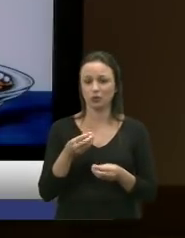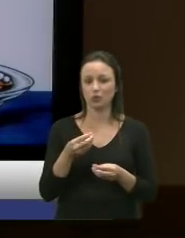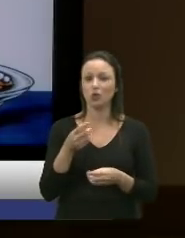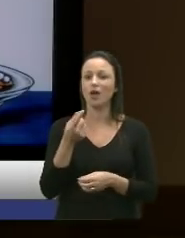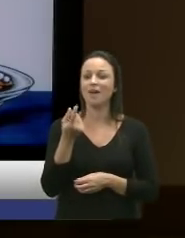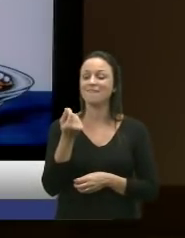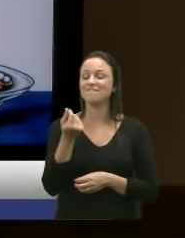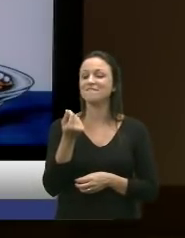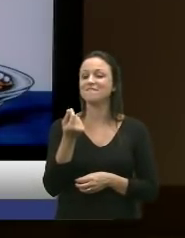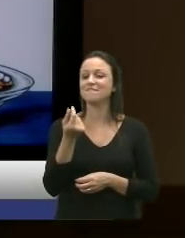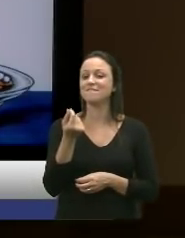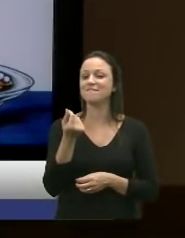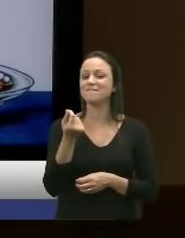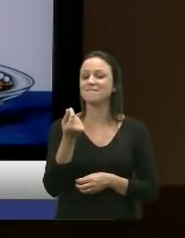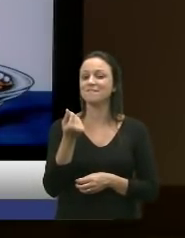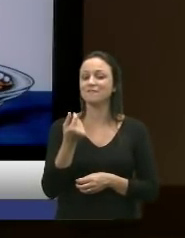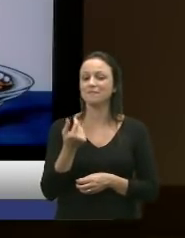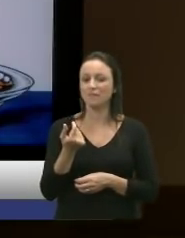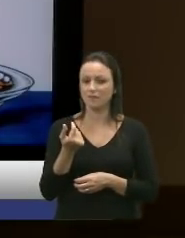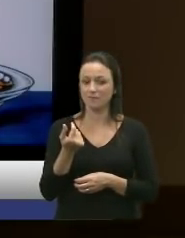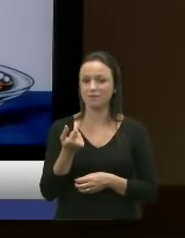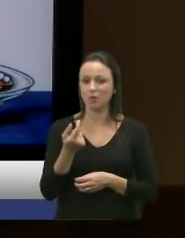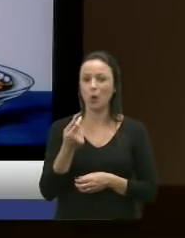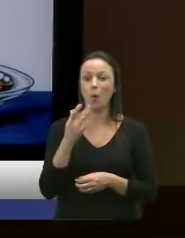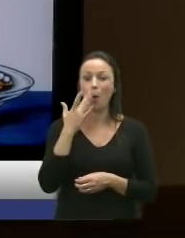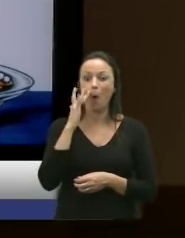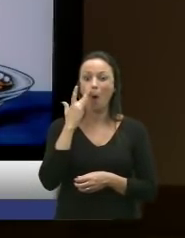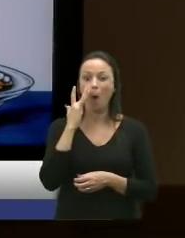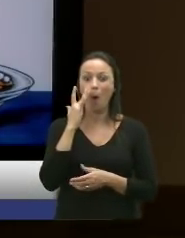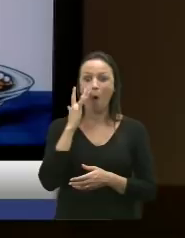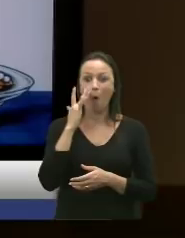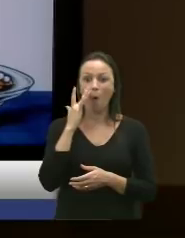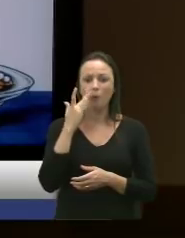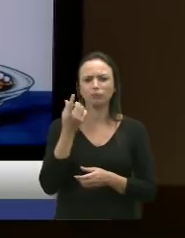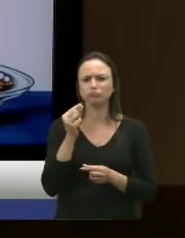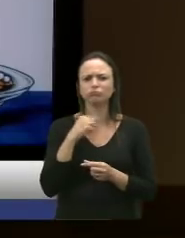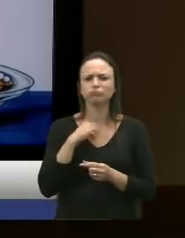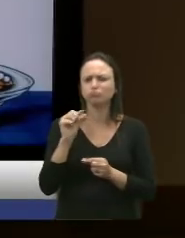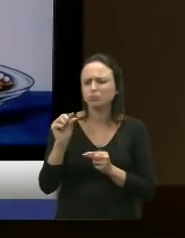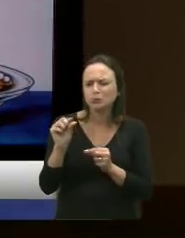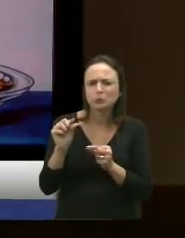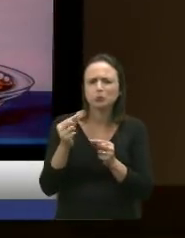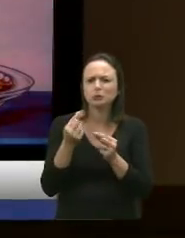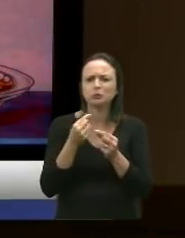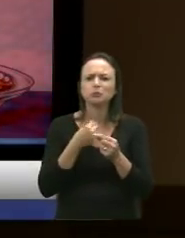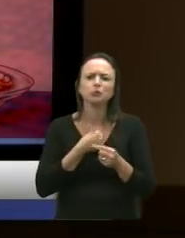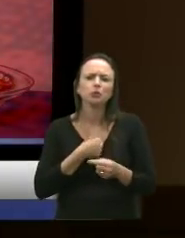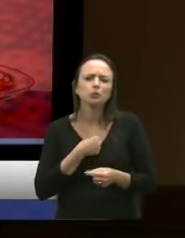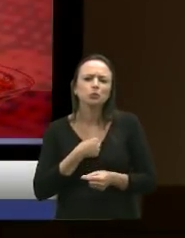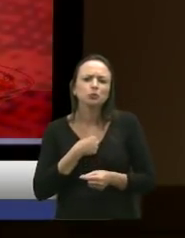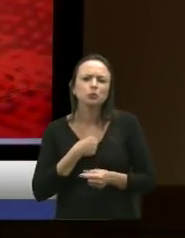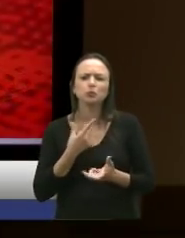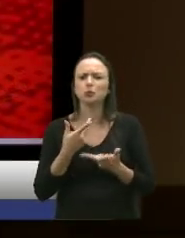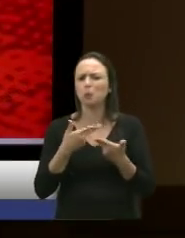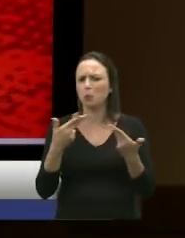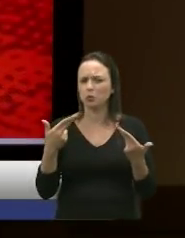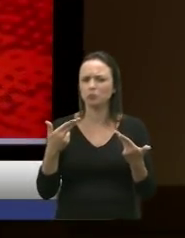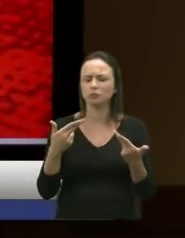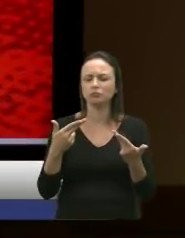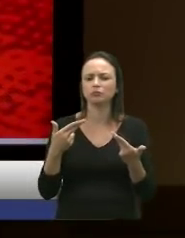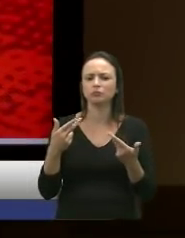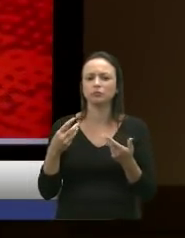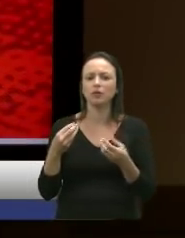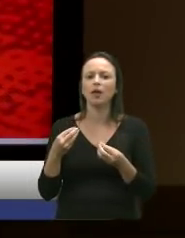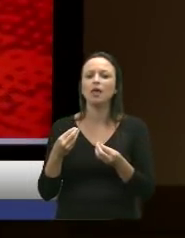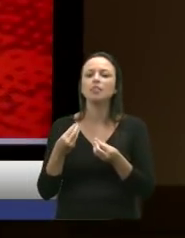valor em ouro maciço, ou seja, um pingentinho e etc., receberia em troca um